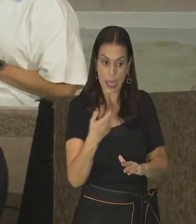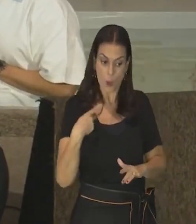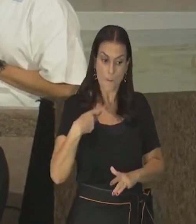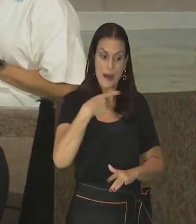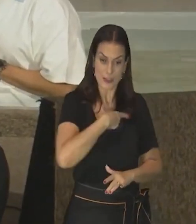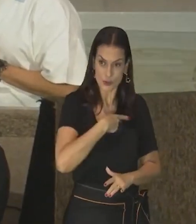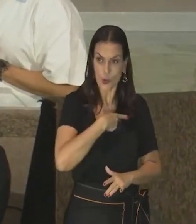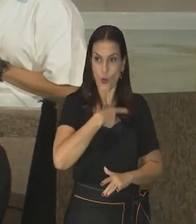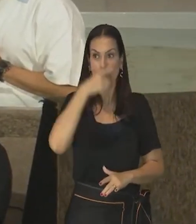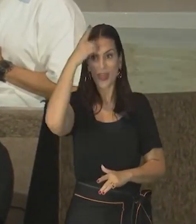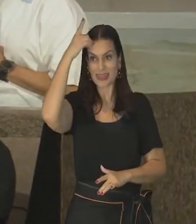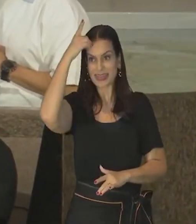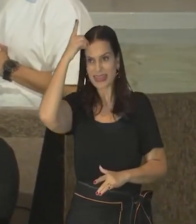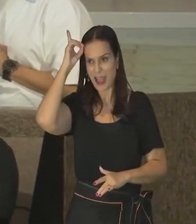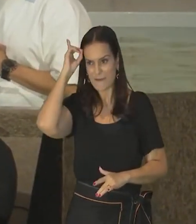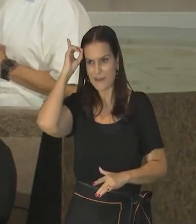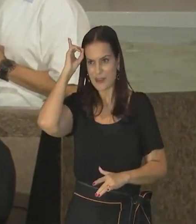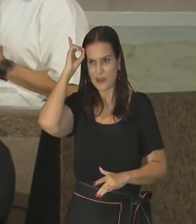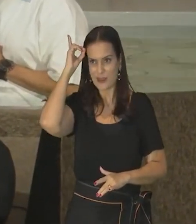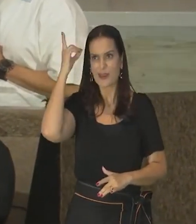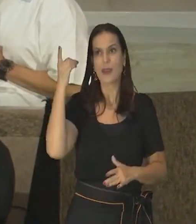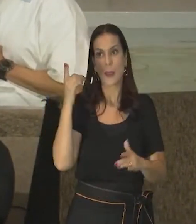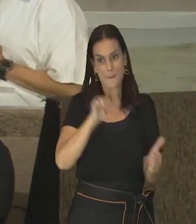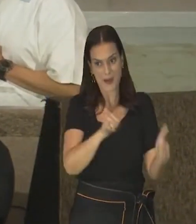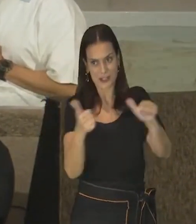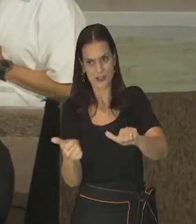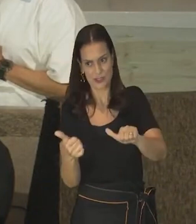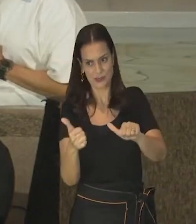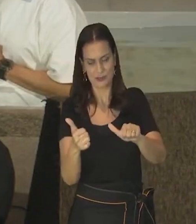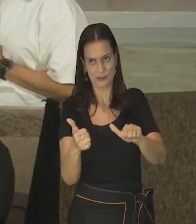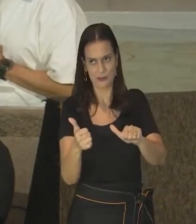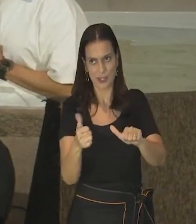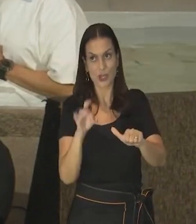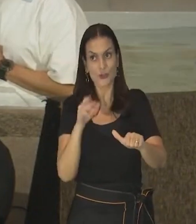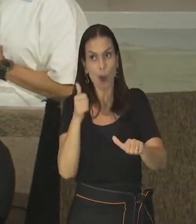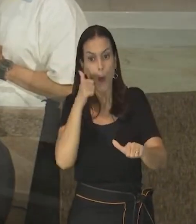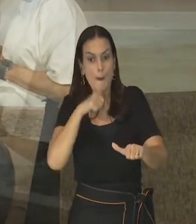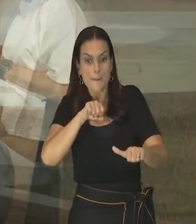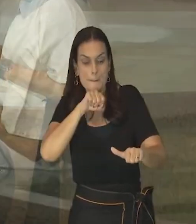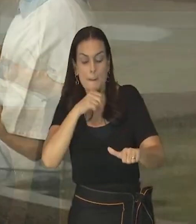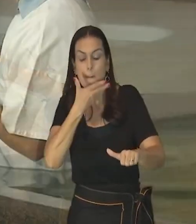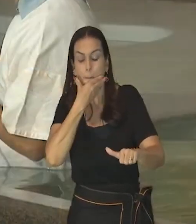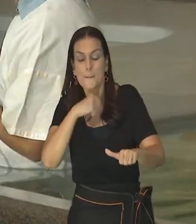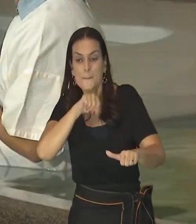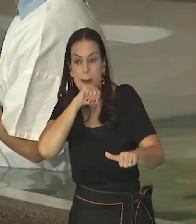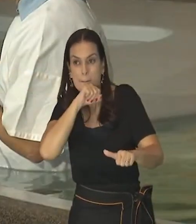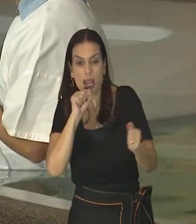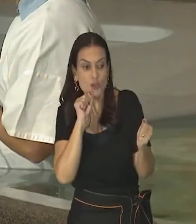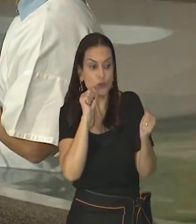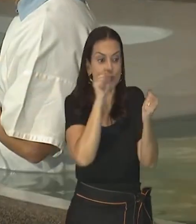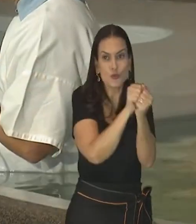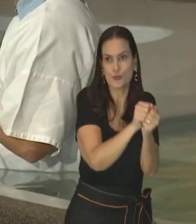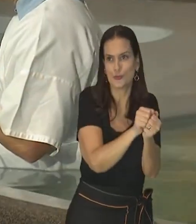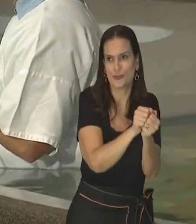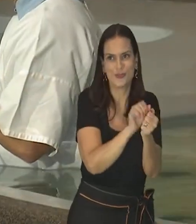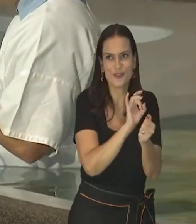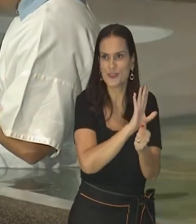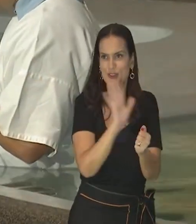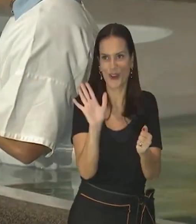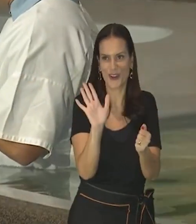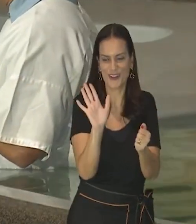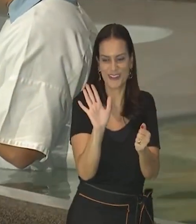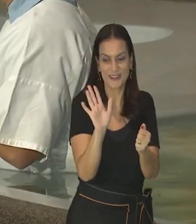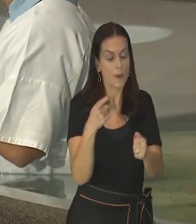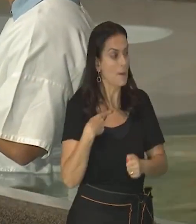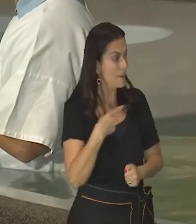batize, ela quer que o Senhor faça esse batismo, mas ela gostaria que o pai entrasse. Então o pastor